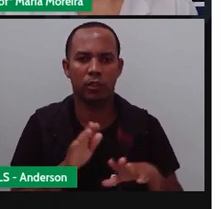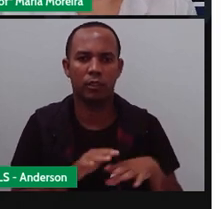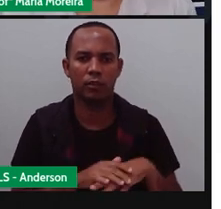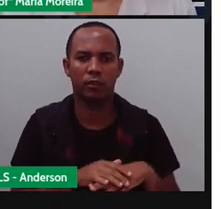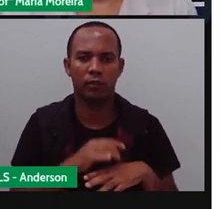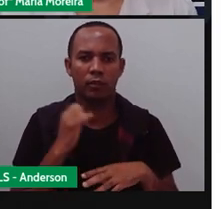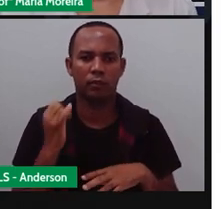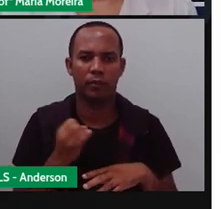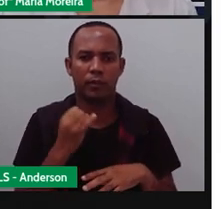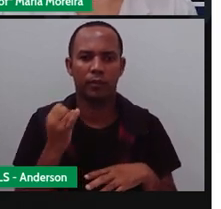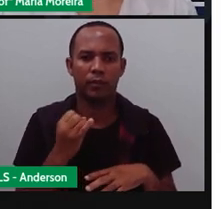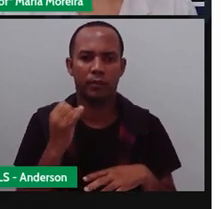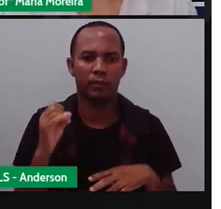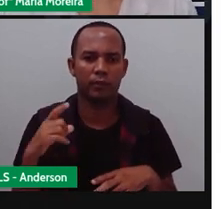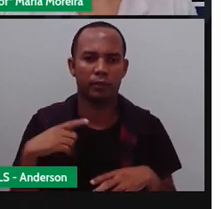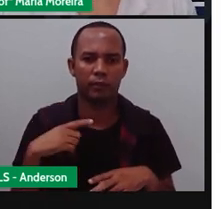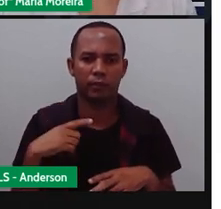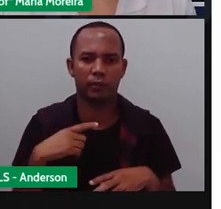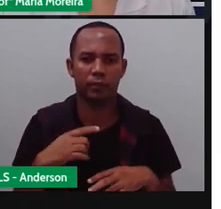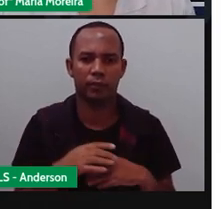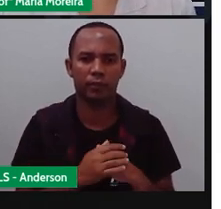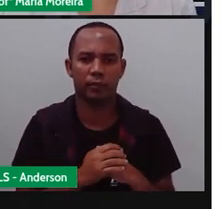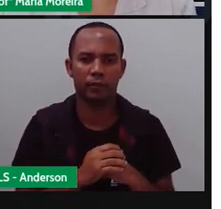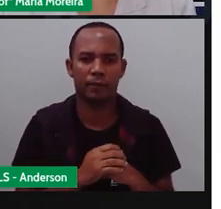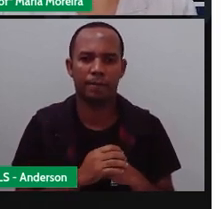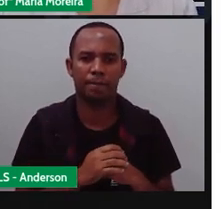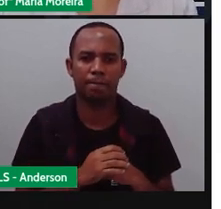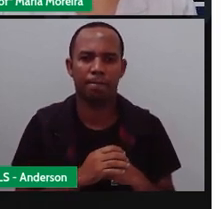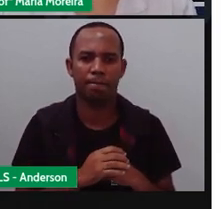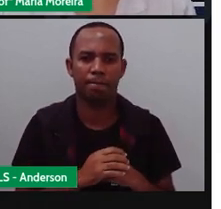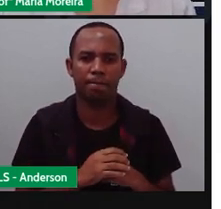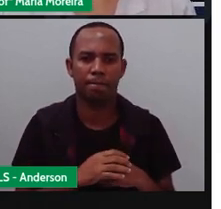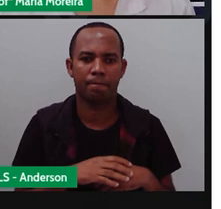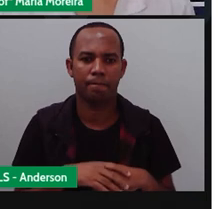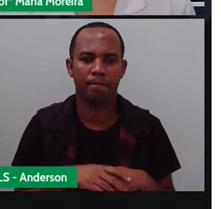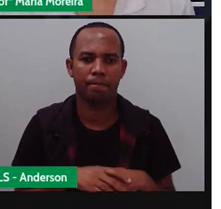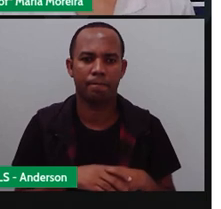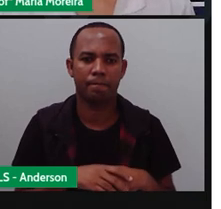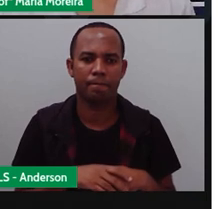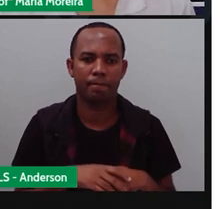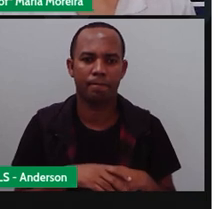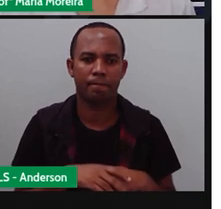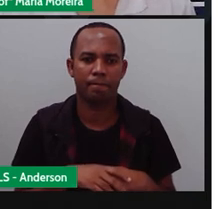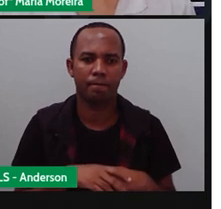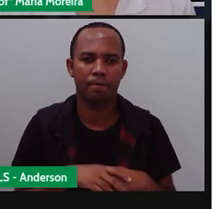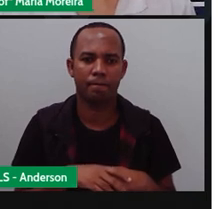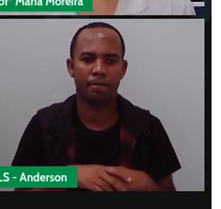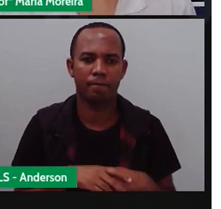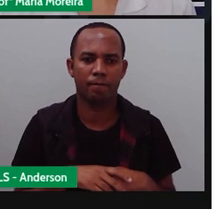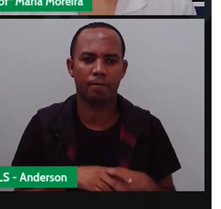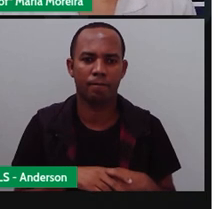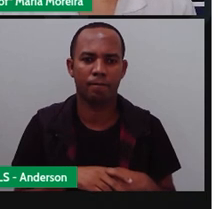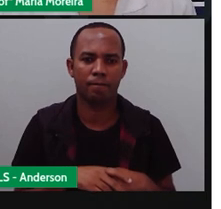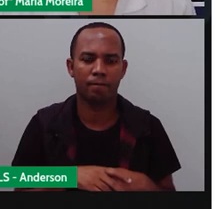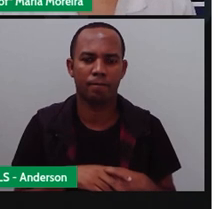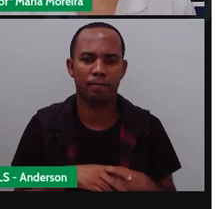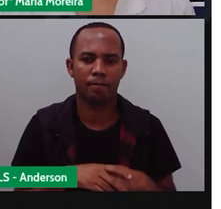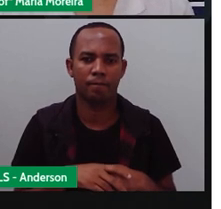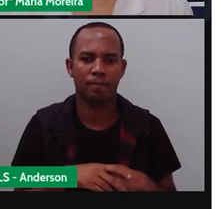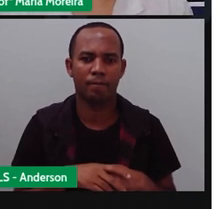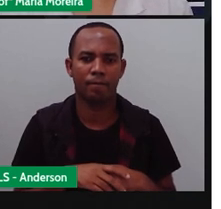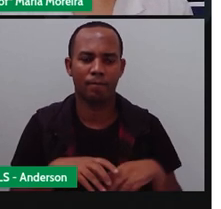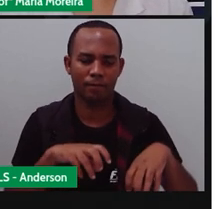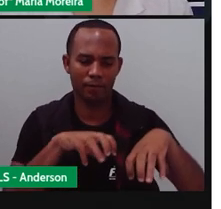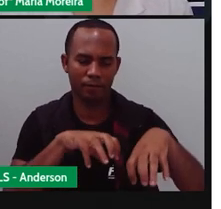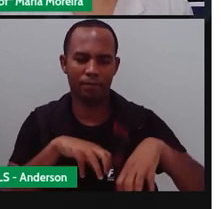em pó bastante tá Independentes em um trator se é um carro pequeno é bom